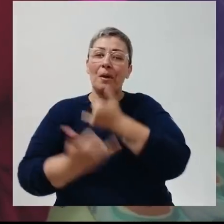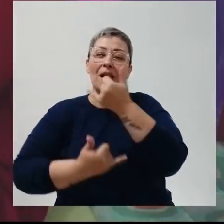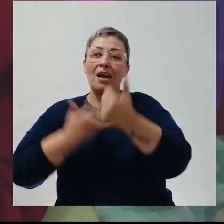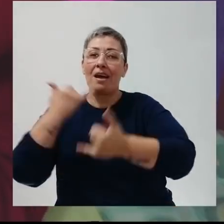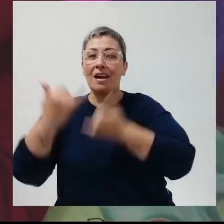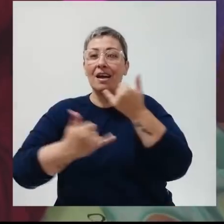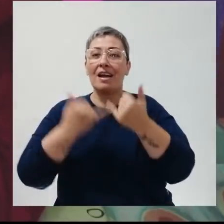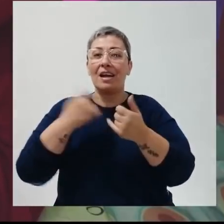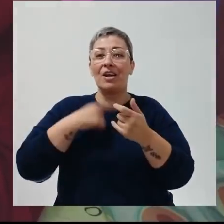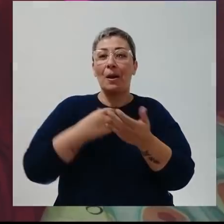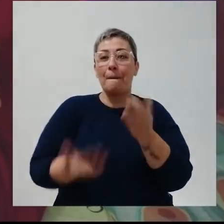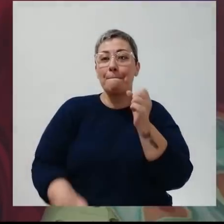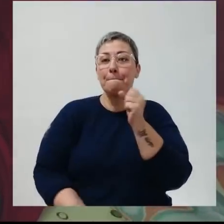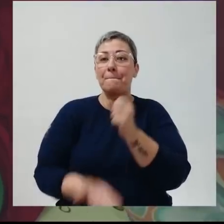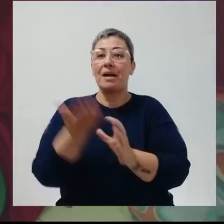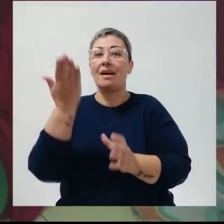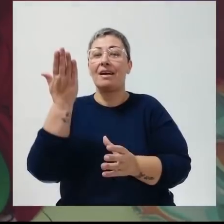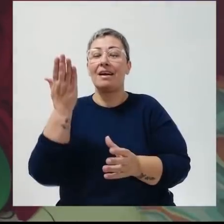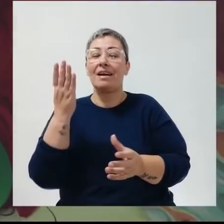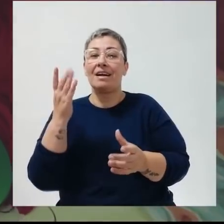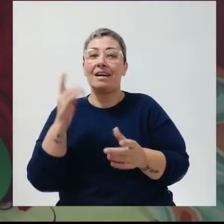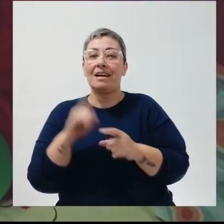brinca de peteca,